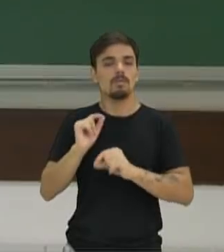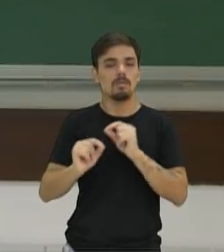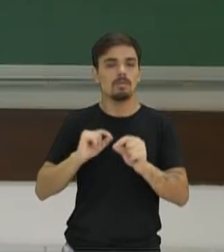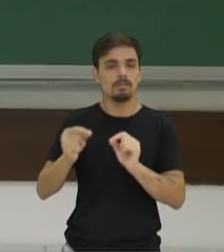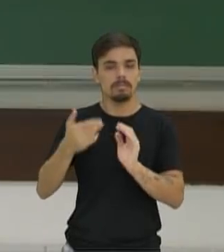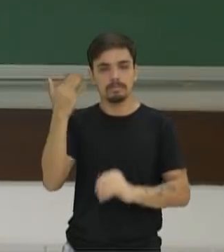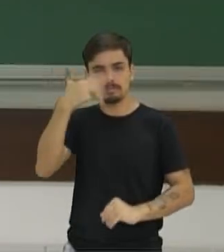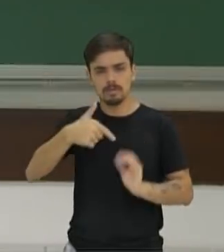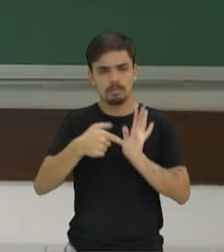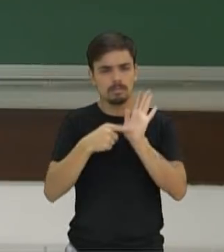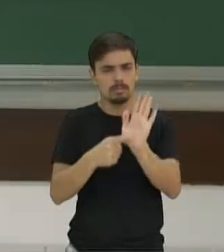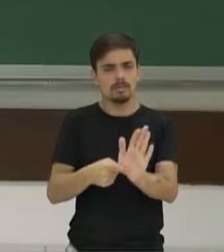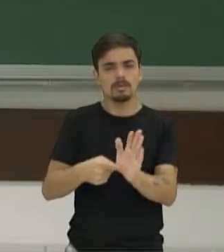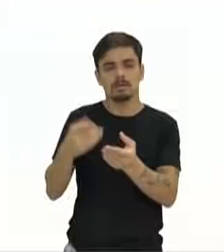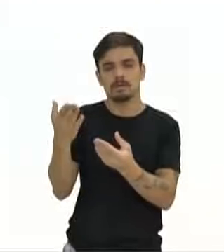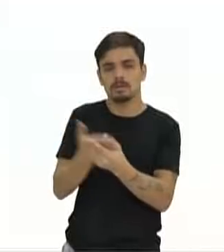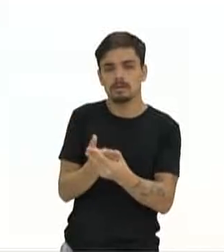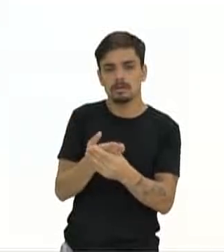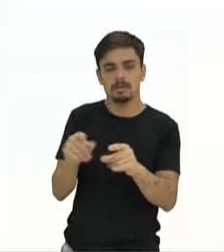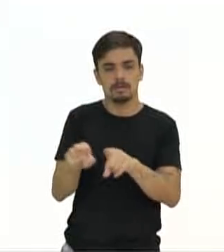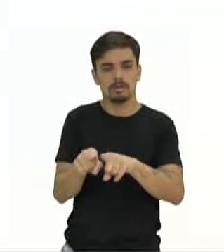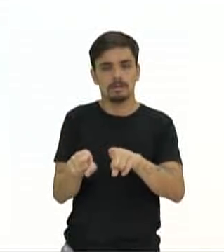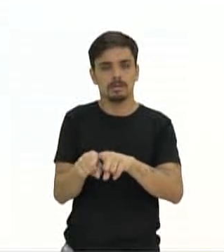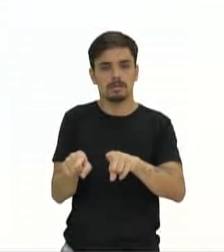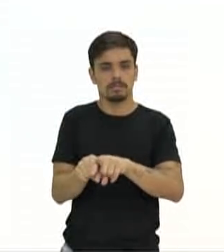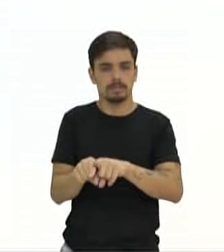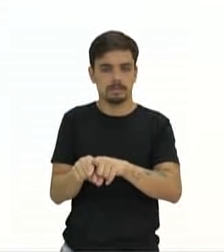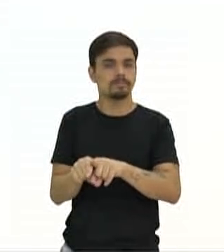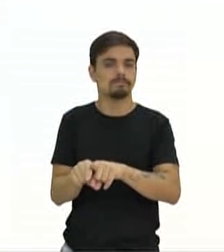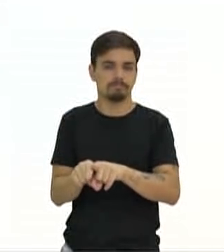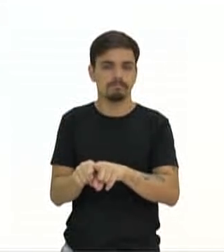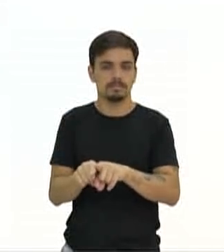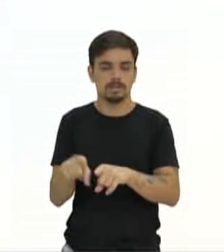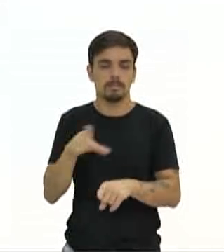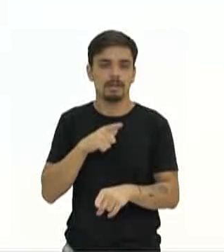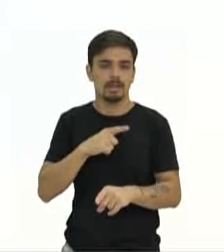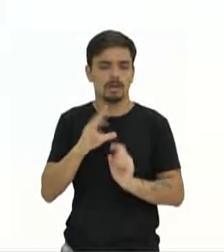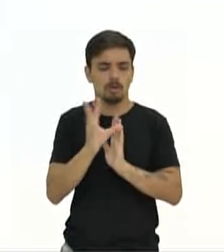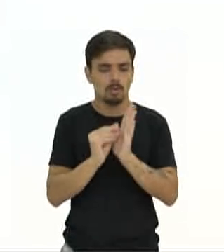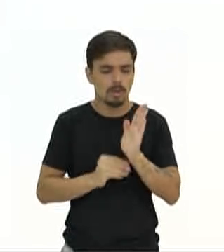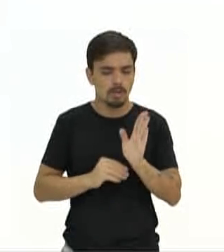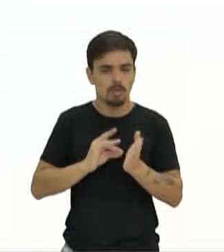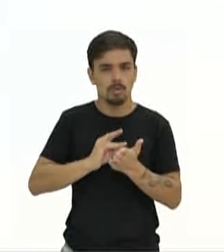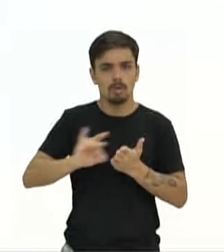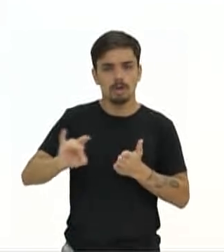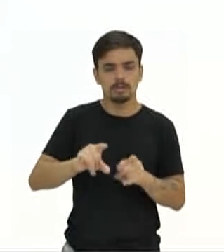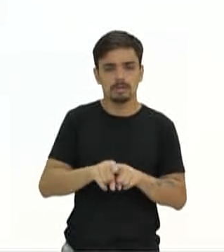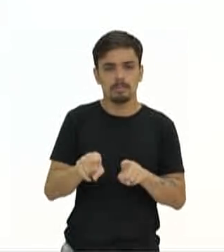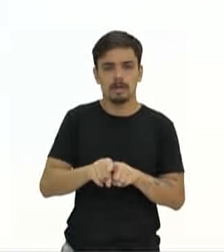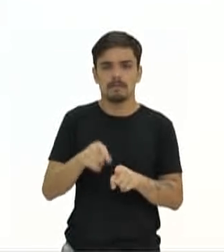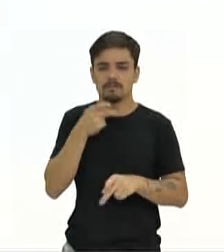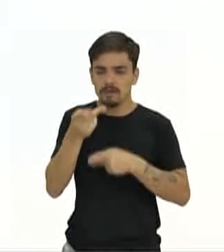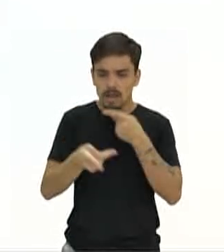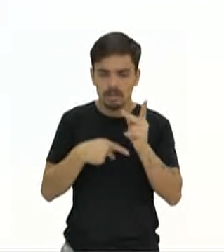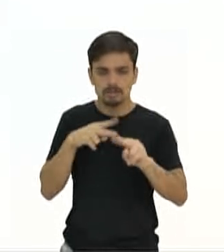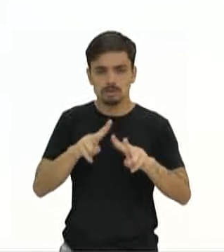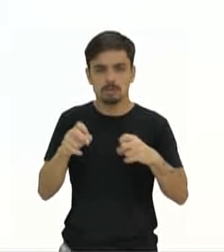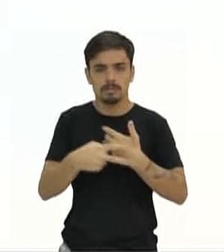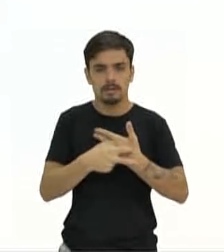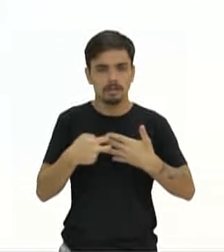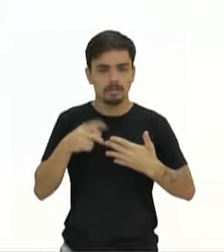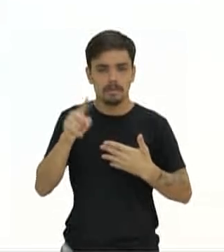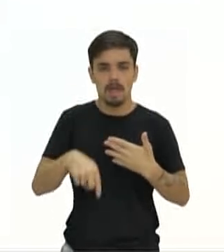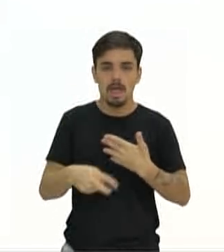para processar um criminoso em potencial. Um conteúdo de ódio, ameaças ou incitação ao crime são